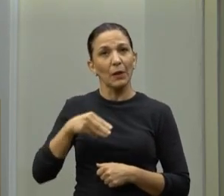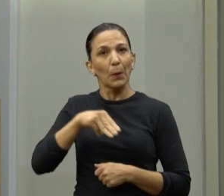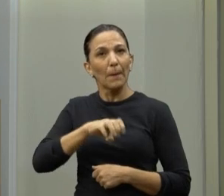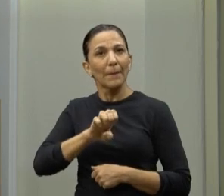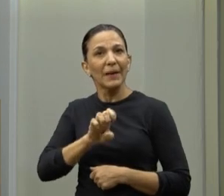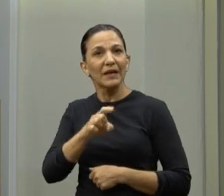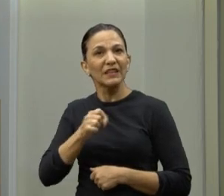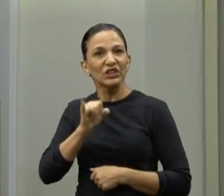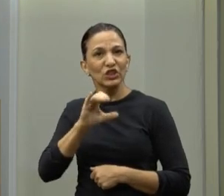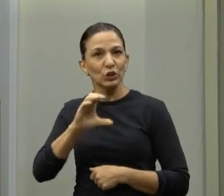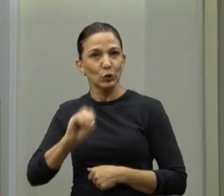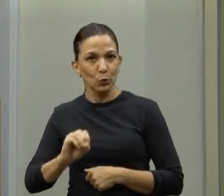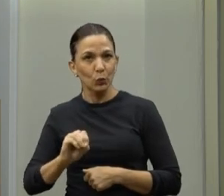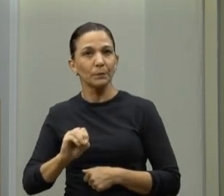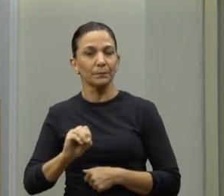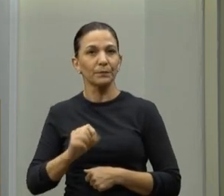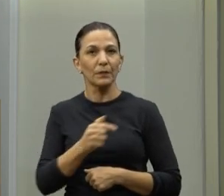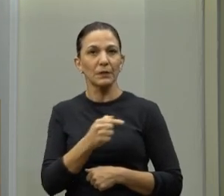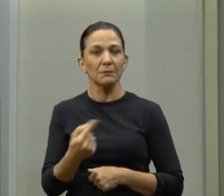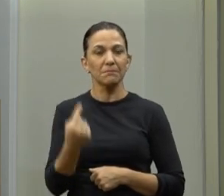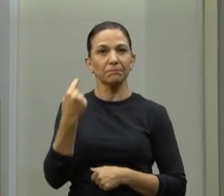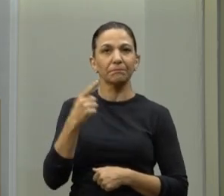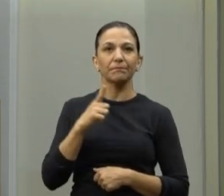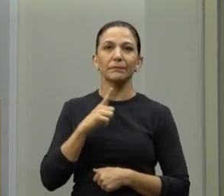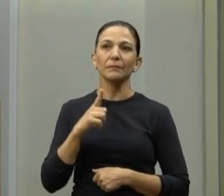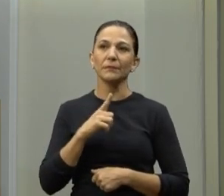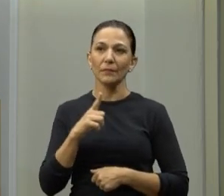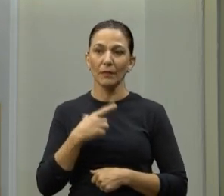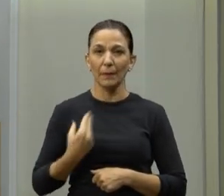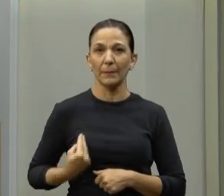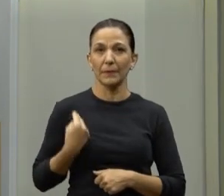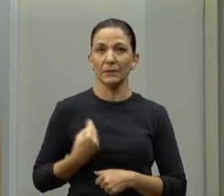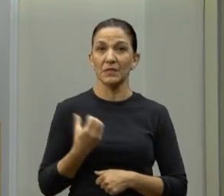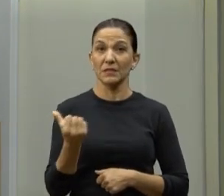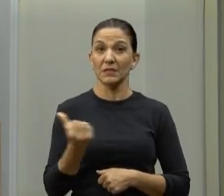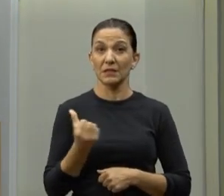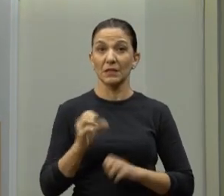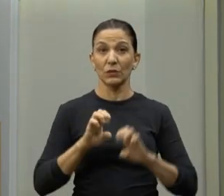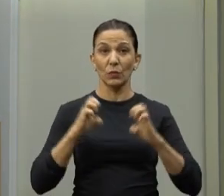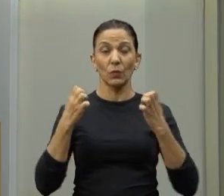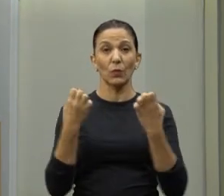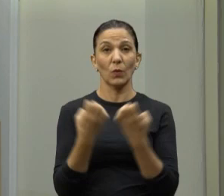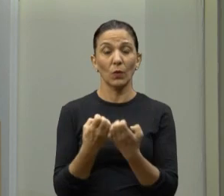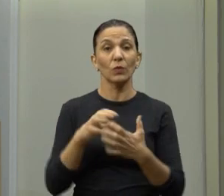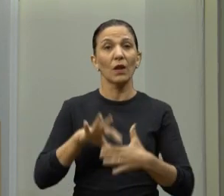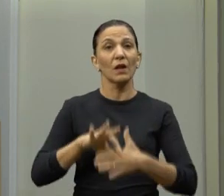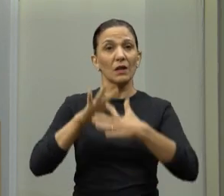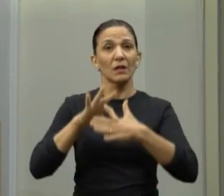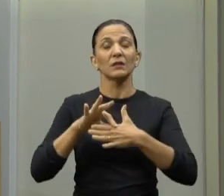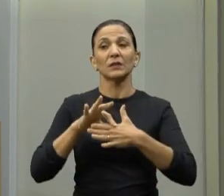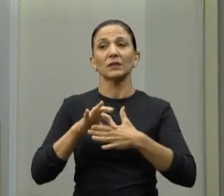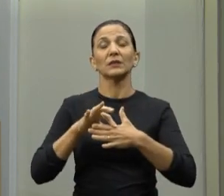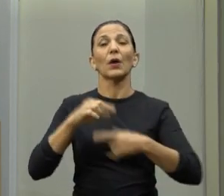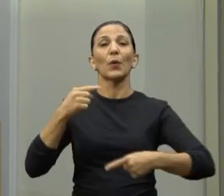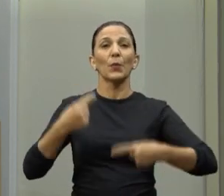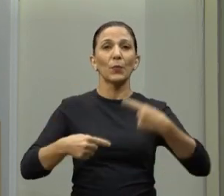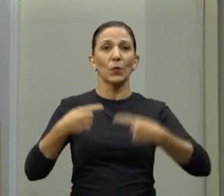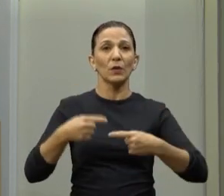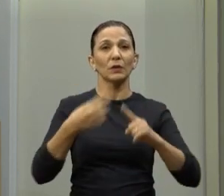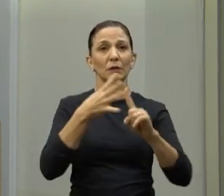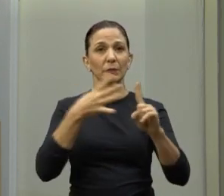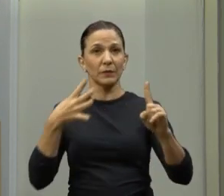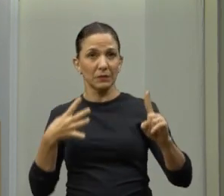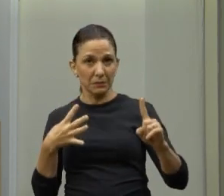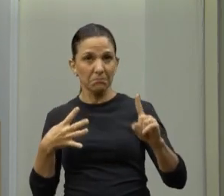no México nas últimas semanas aonde participei do sexto encontro de lideranças políticas lgbti das Américas